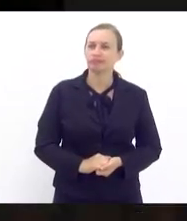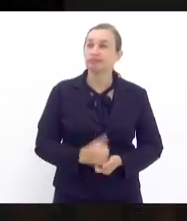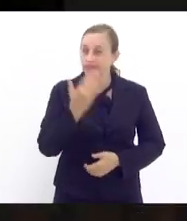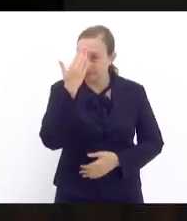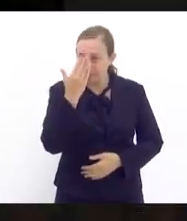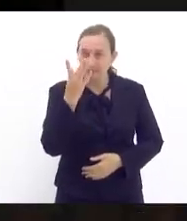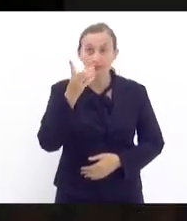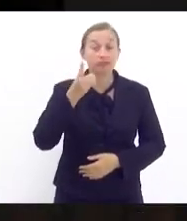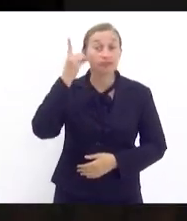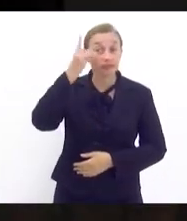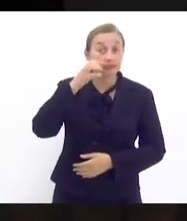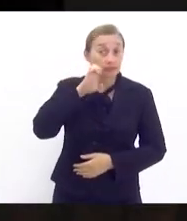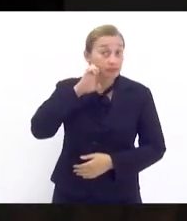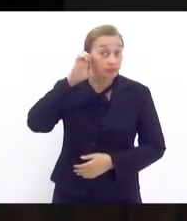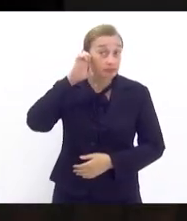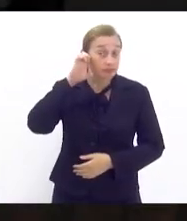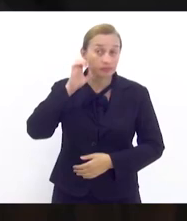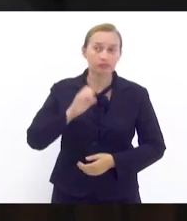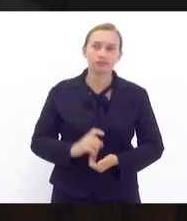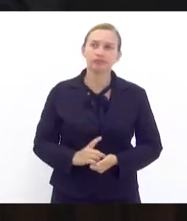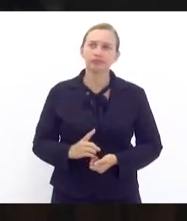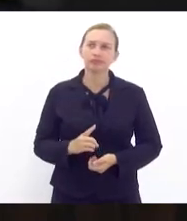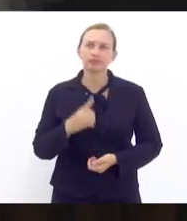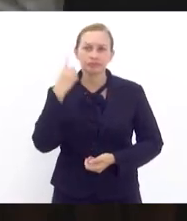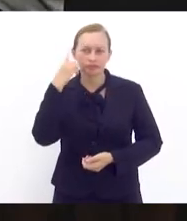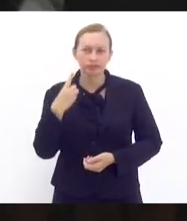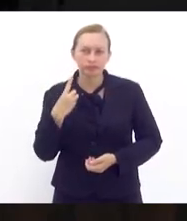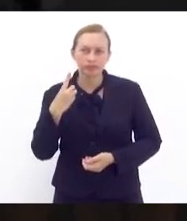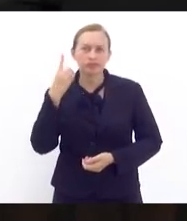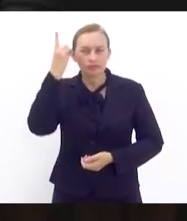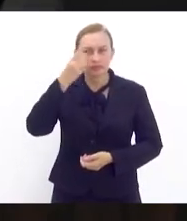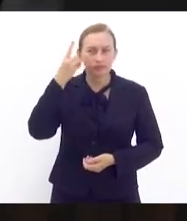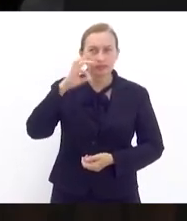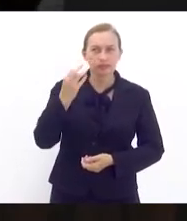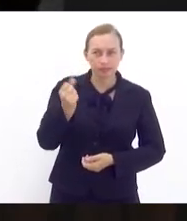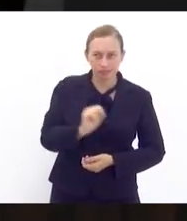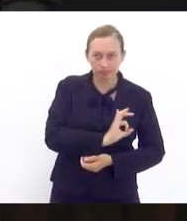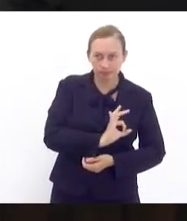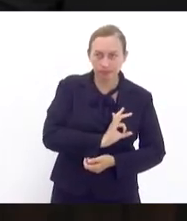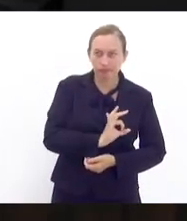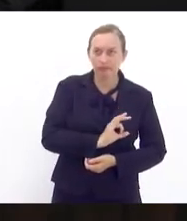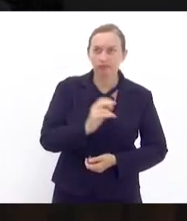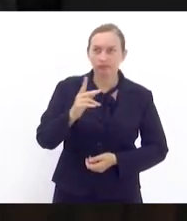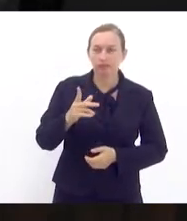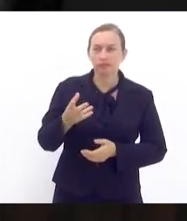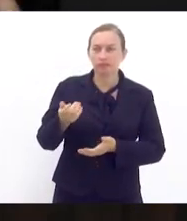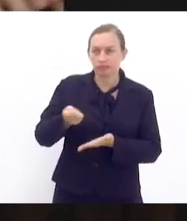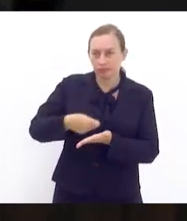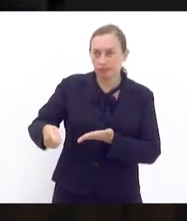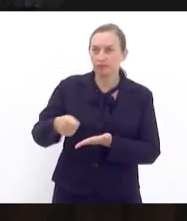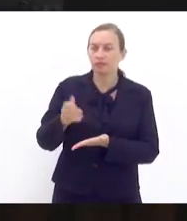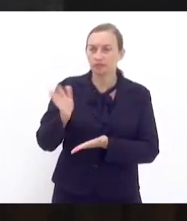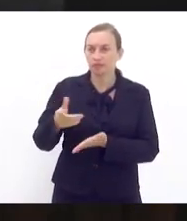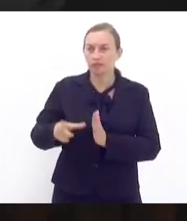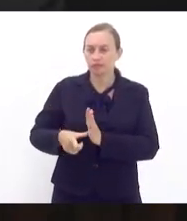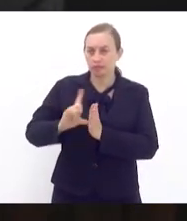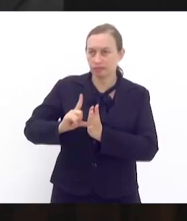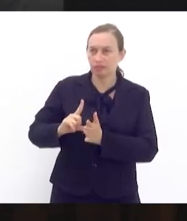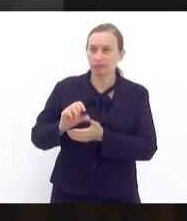Obrigado, deputada Élica. Dani, é porque a deputada Marta está inscrita antes, por favor. Deputada Marta Rocha, por